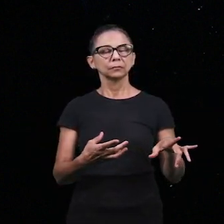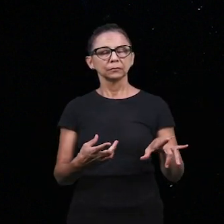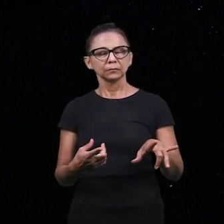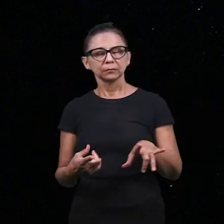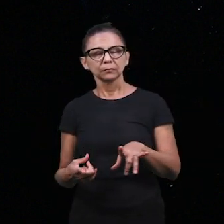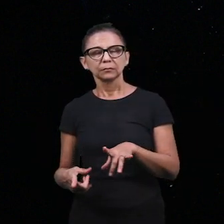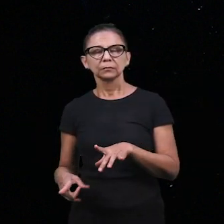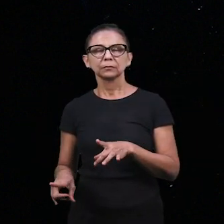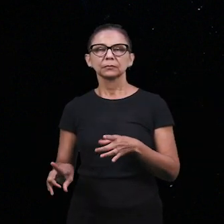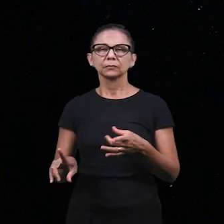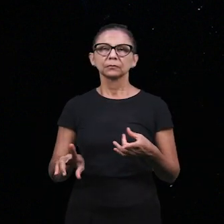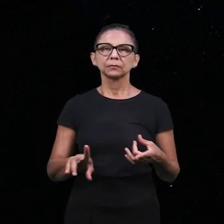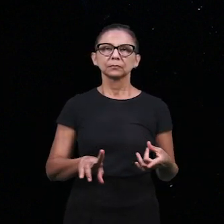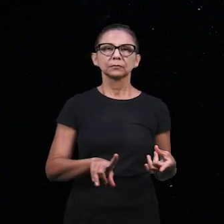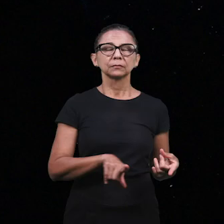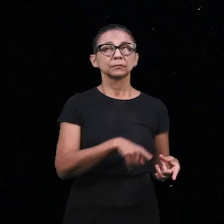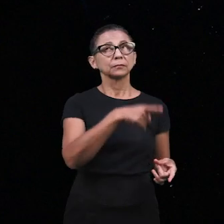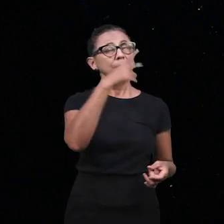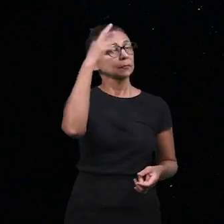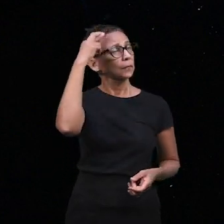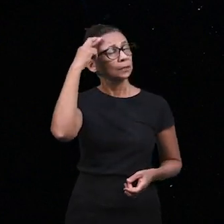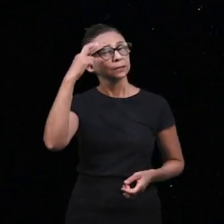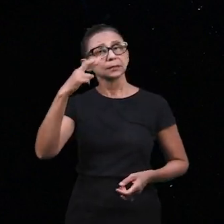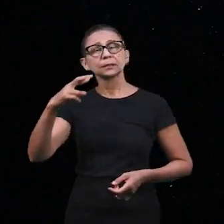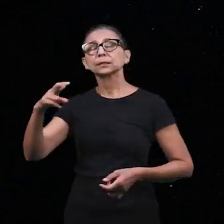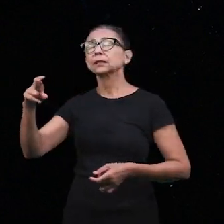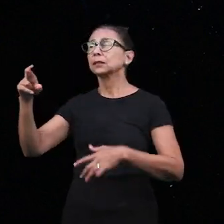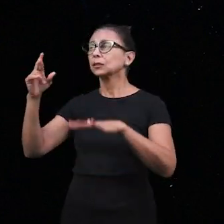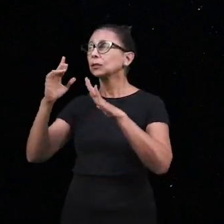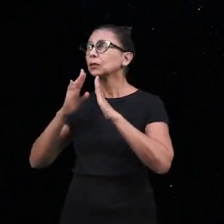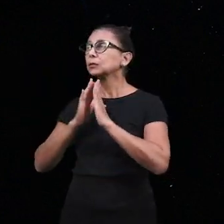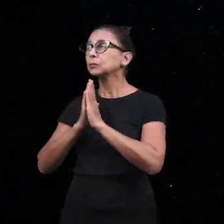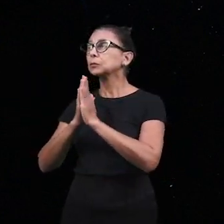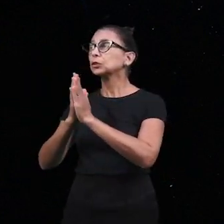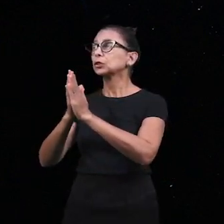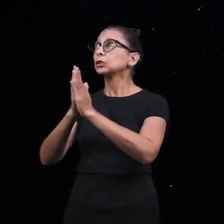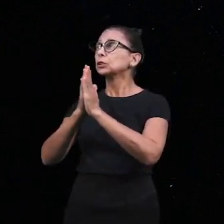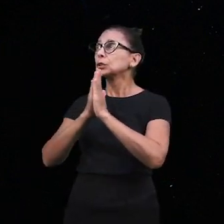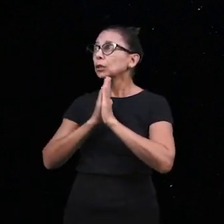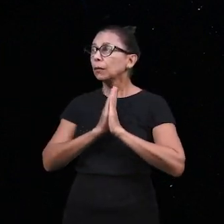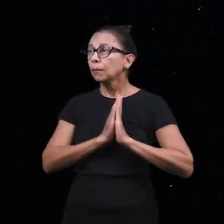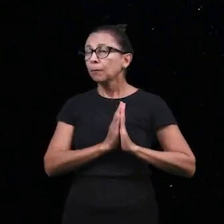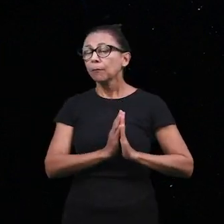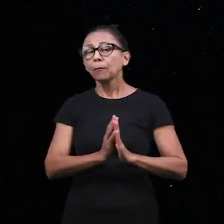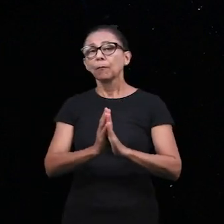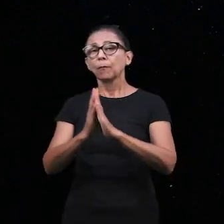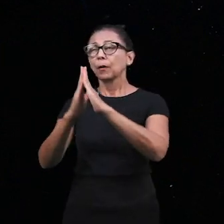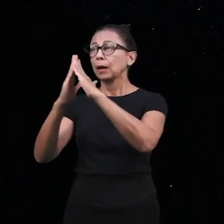Vem, visita a tua